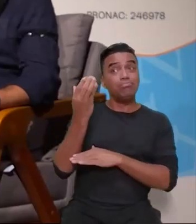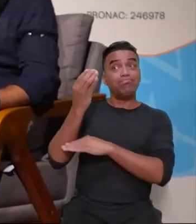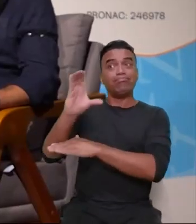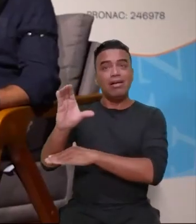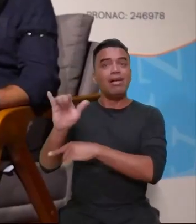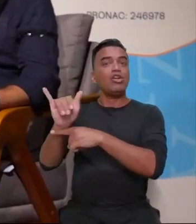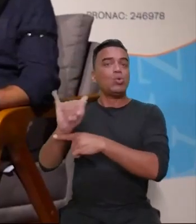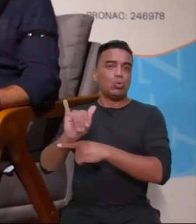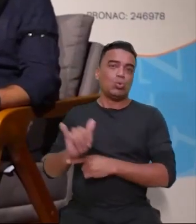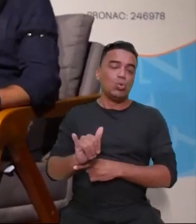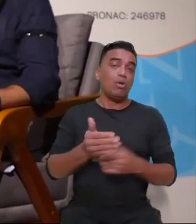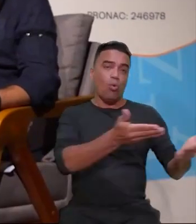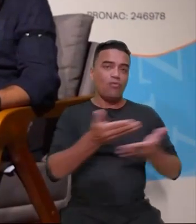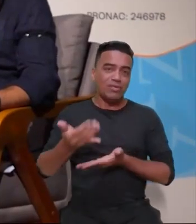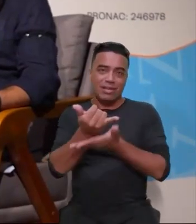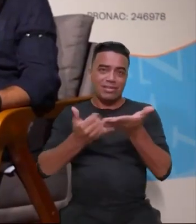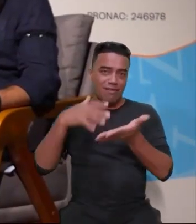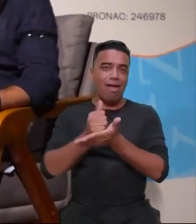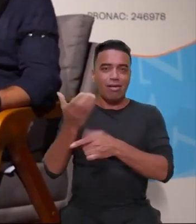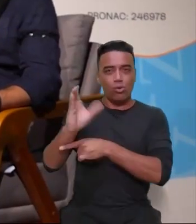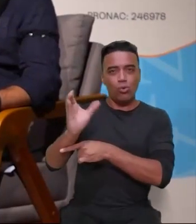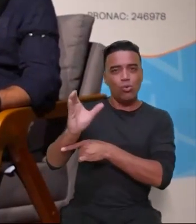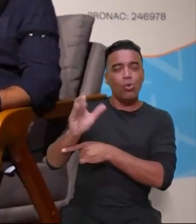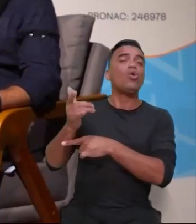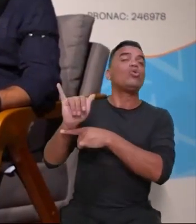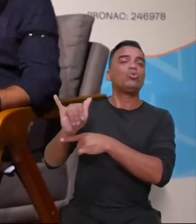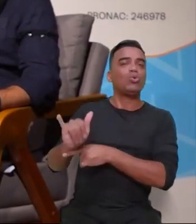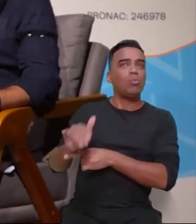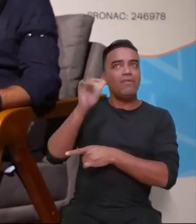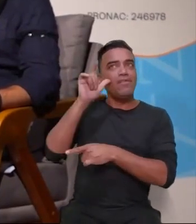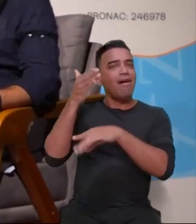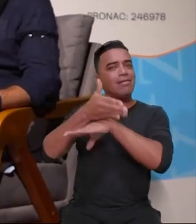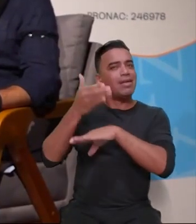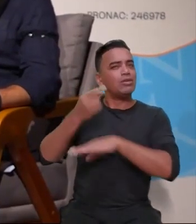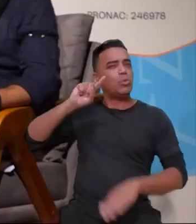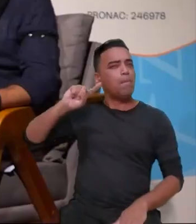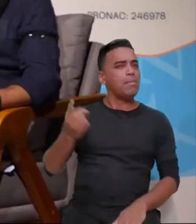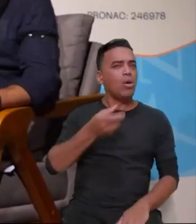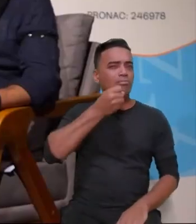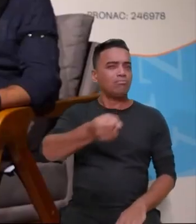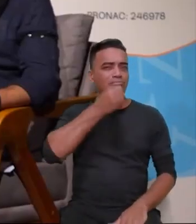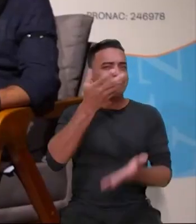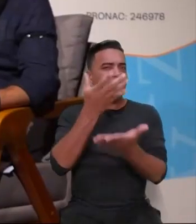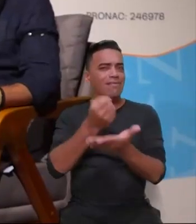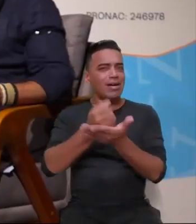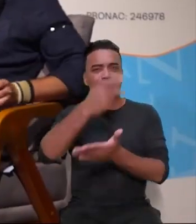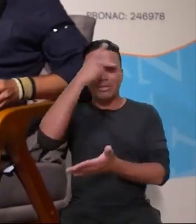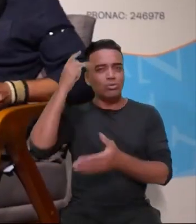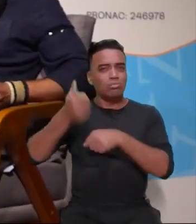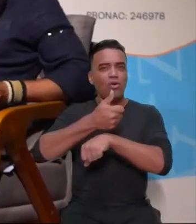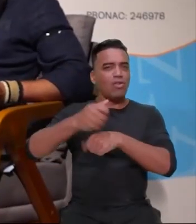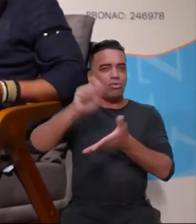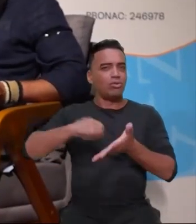YouTube do Sempre um Papo. Te convido a se inscrever no canal e acessar as mais de 1000 entrevistas gravadas com autores do